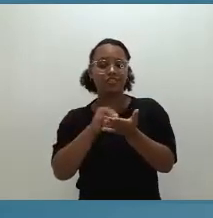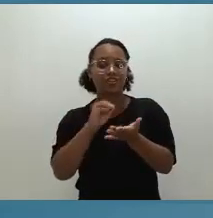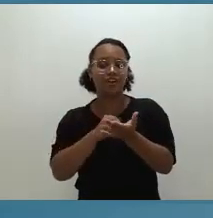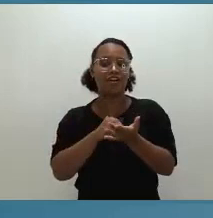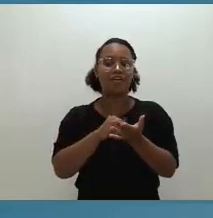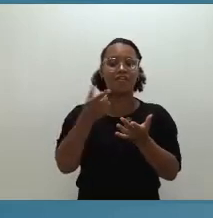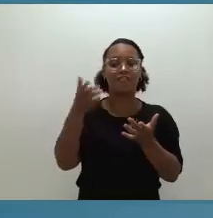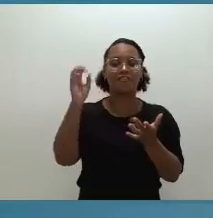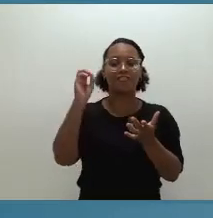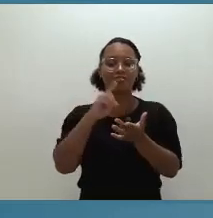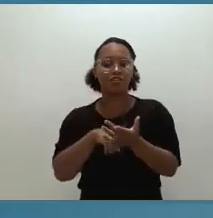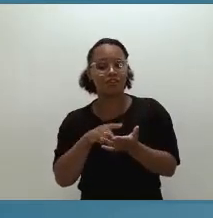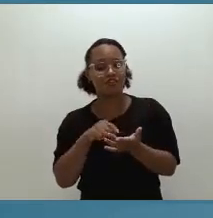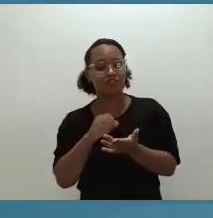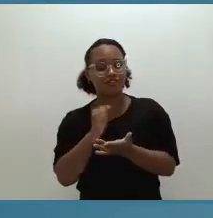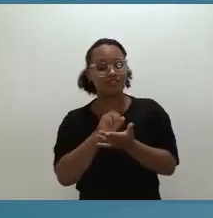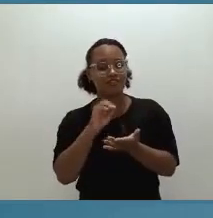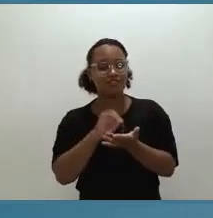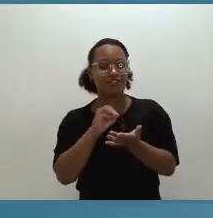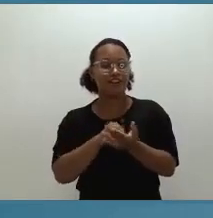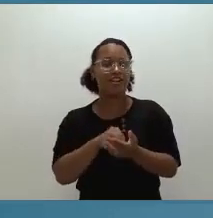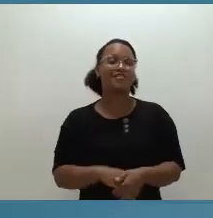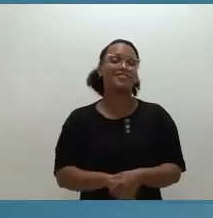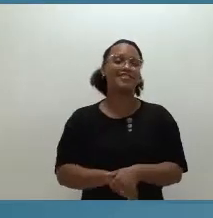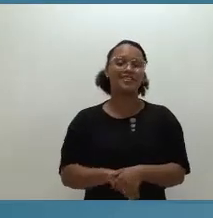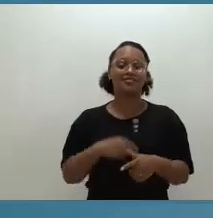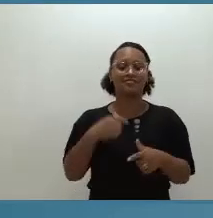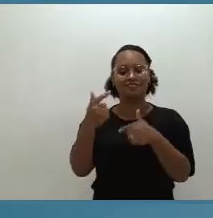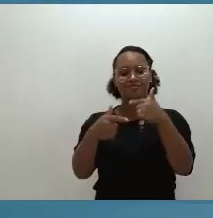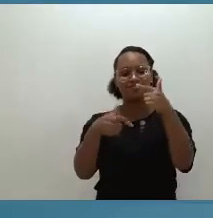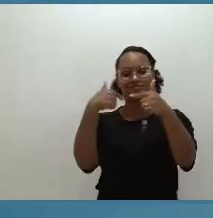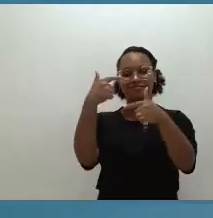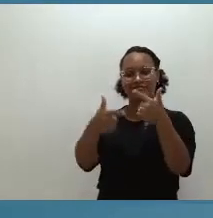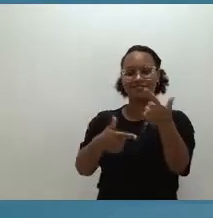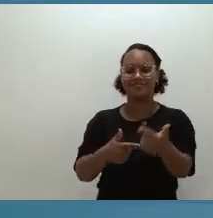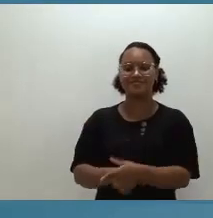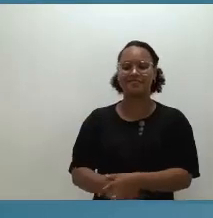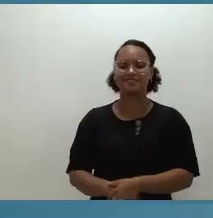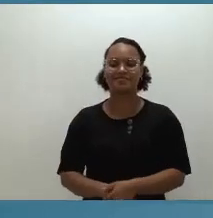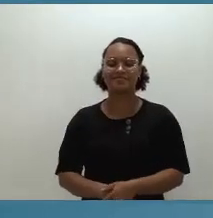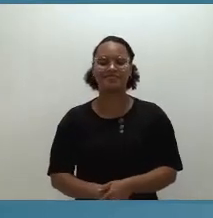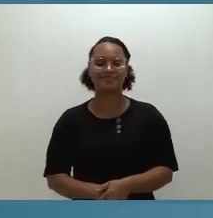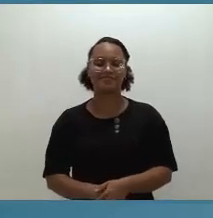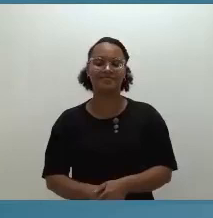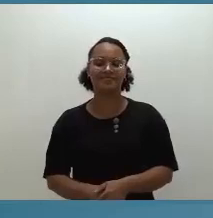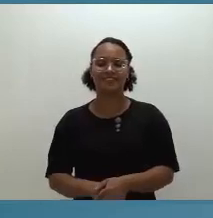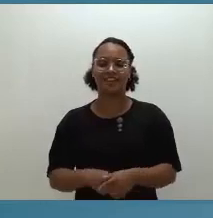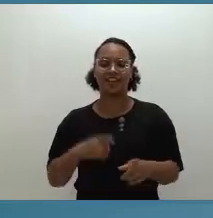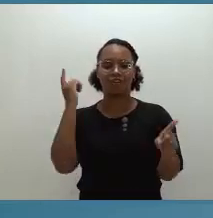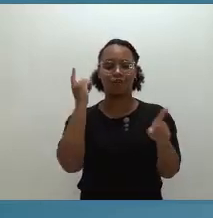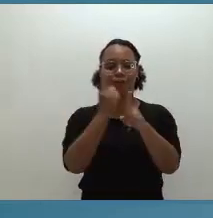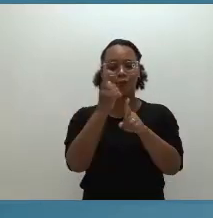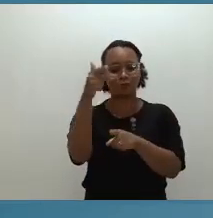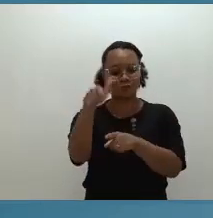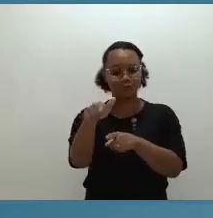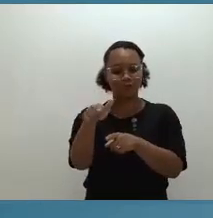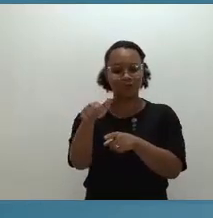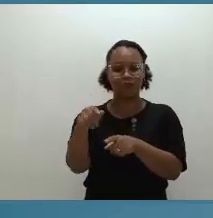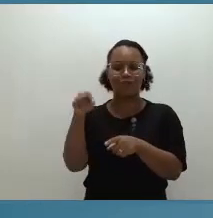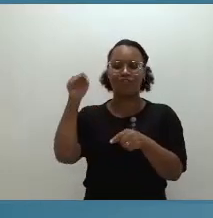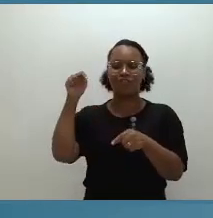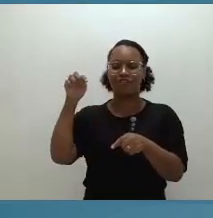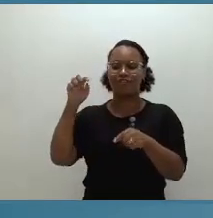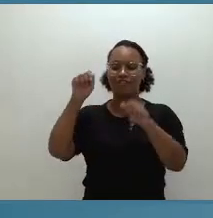29 dias. E assim foi sucessivamente. Depois voltamos a nos encontrar no